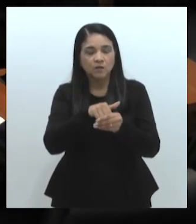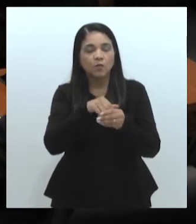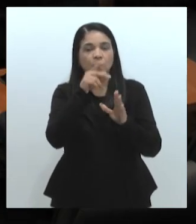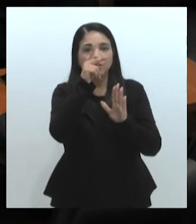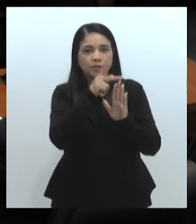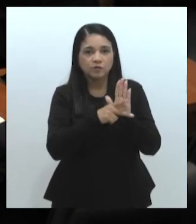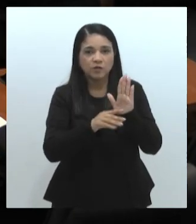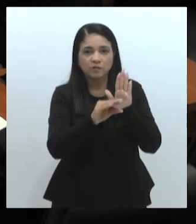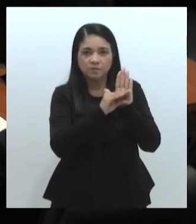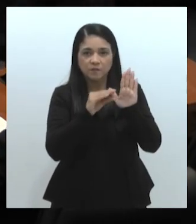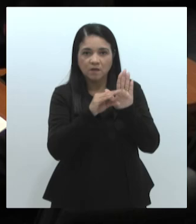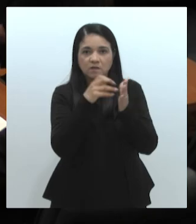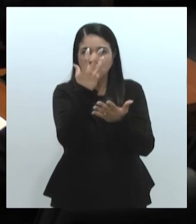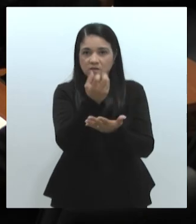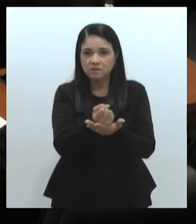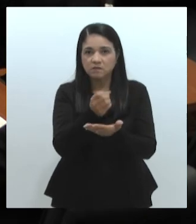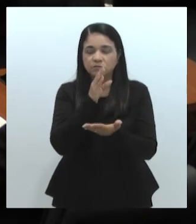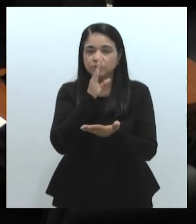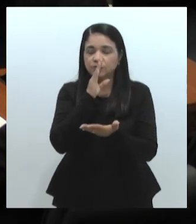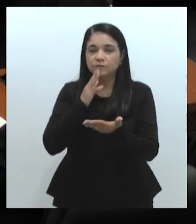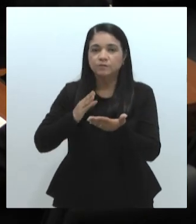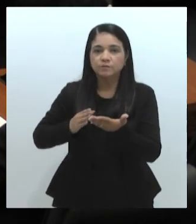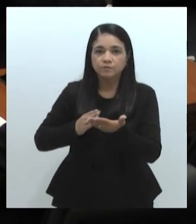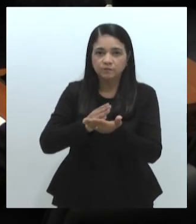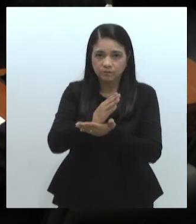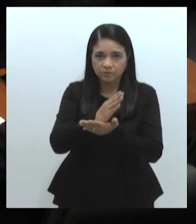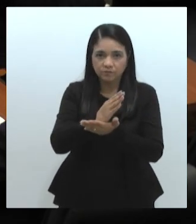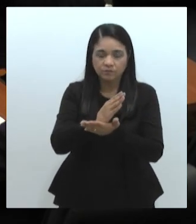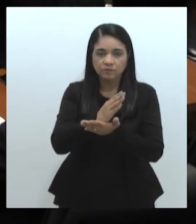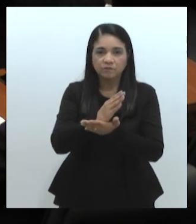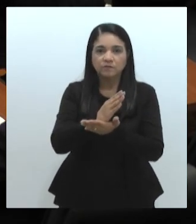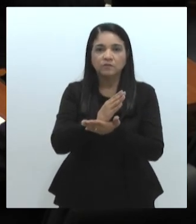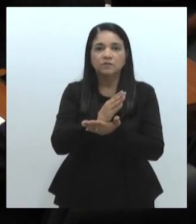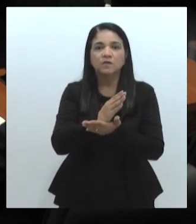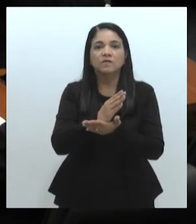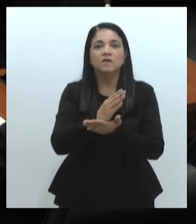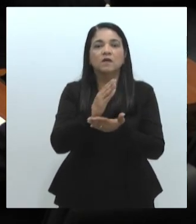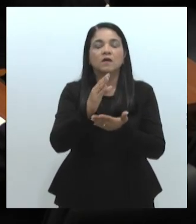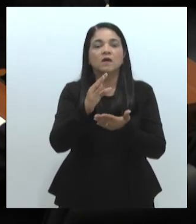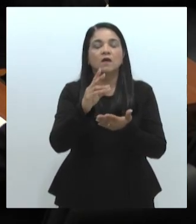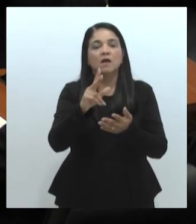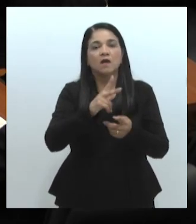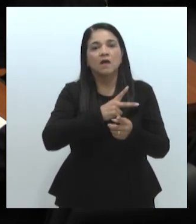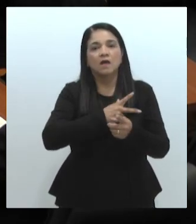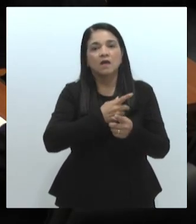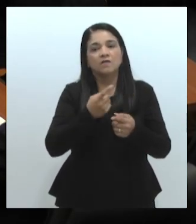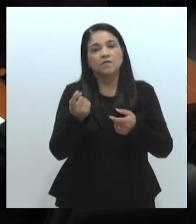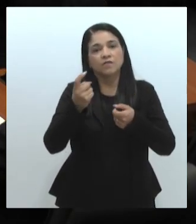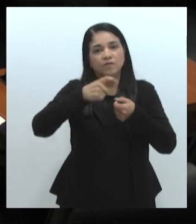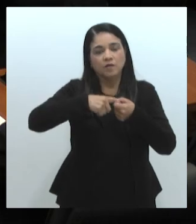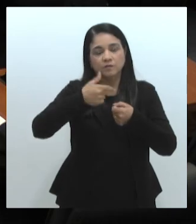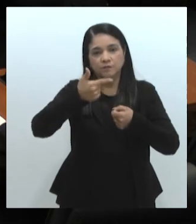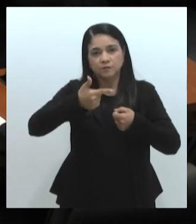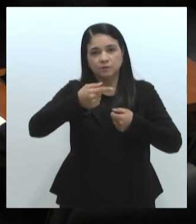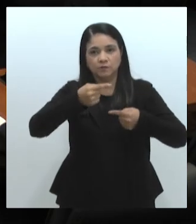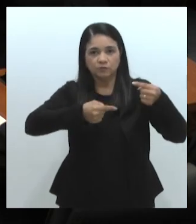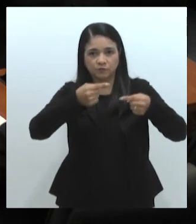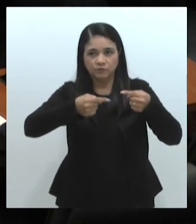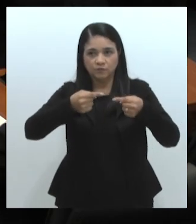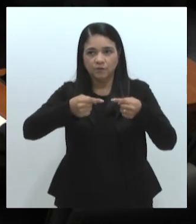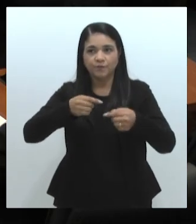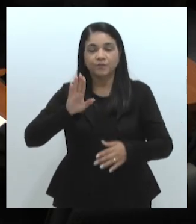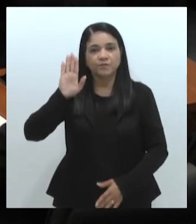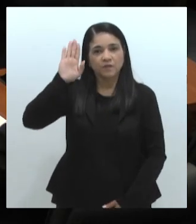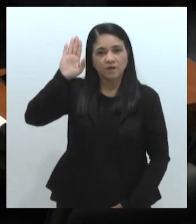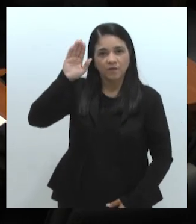assim emendado. Senhores que aprovam, permaneçam como estão. Aprovado. Vai a redação do vencido para a segunda discussão. Vou declarar